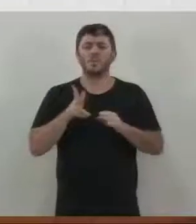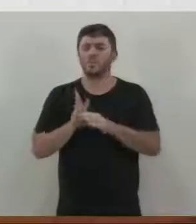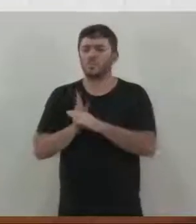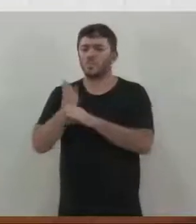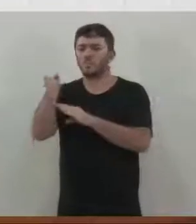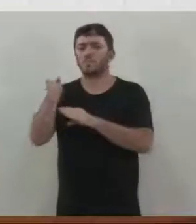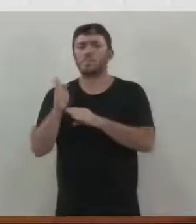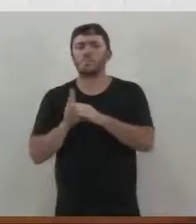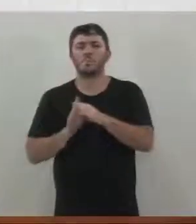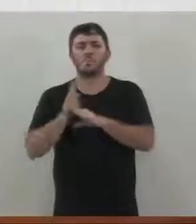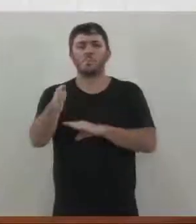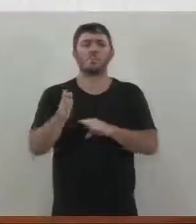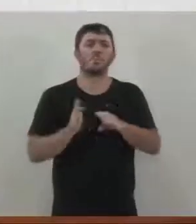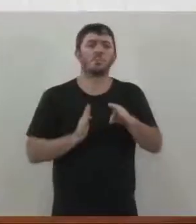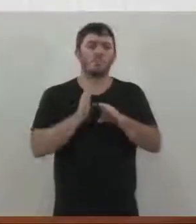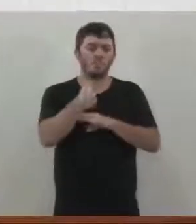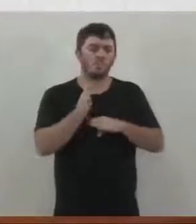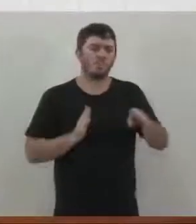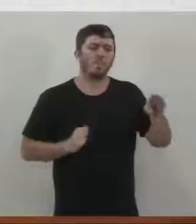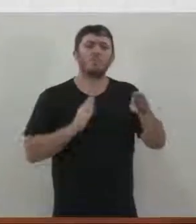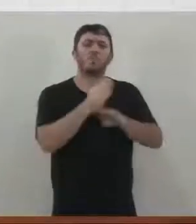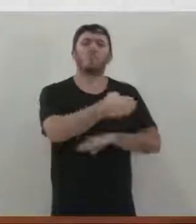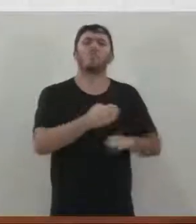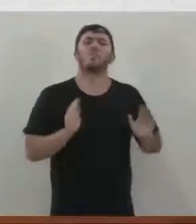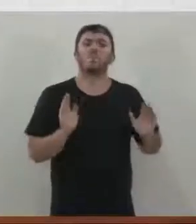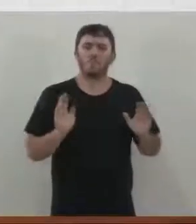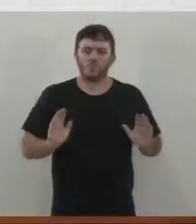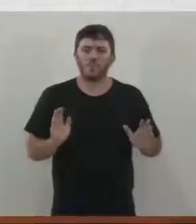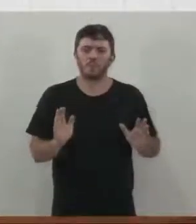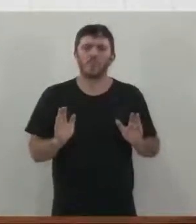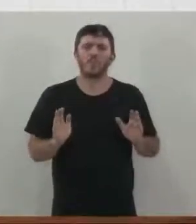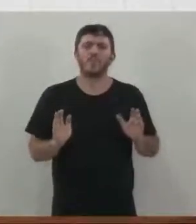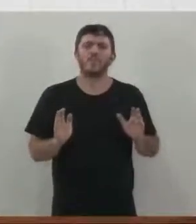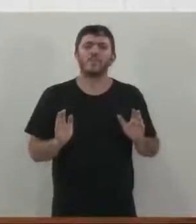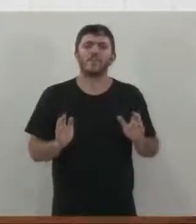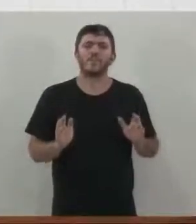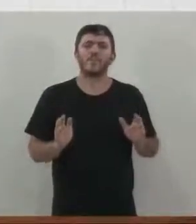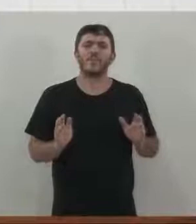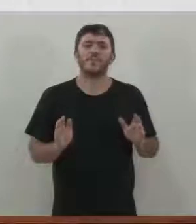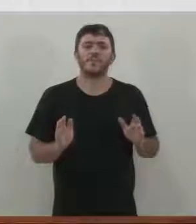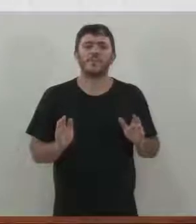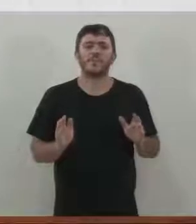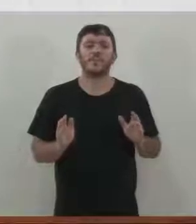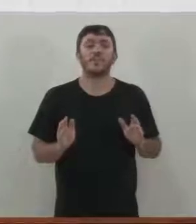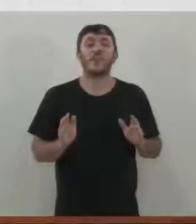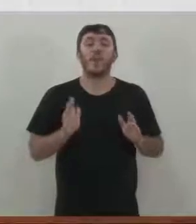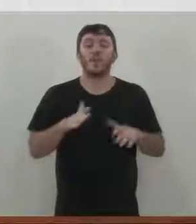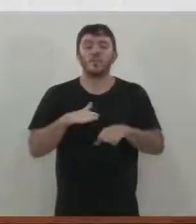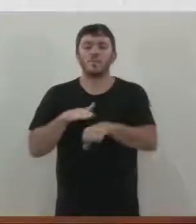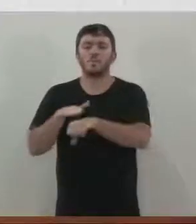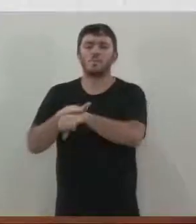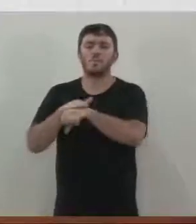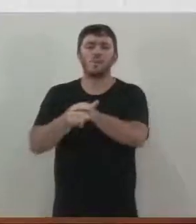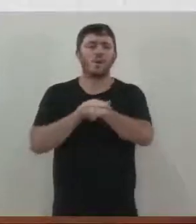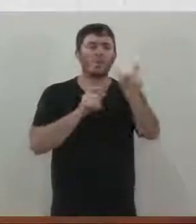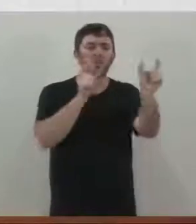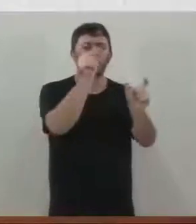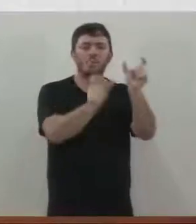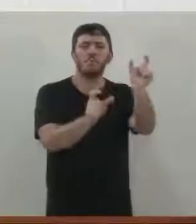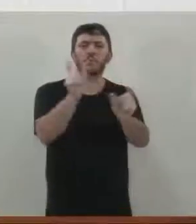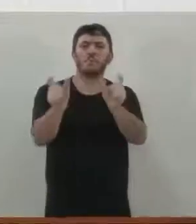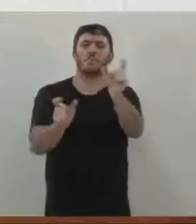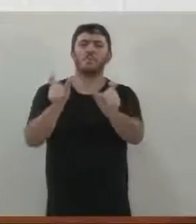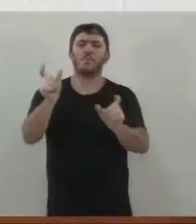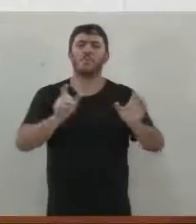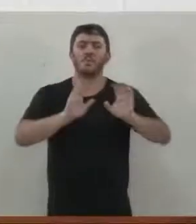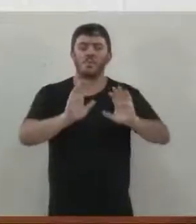ruas, quem entra em casas, quem fala com famílias, quem conversa com pessoas, nós sabemos que não é tudo